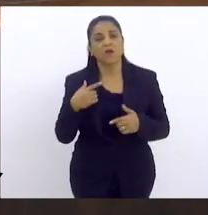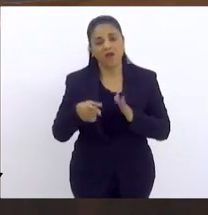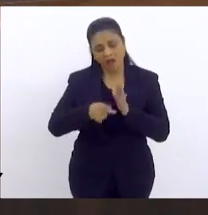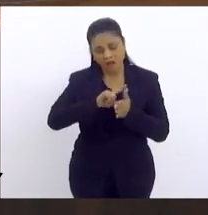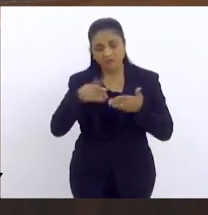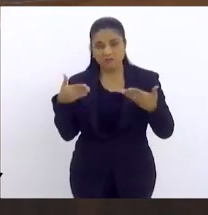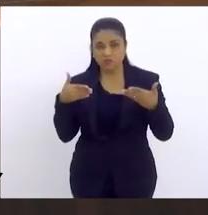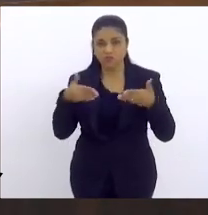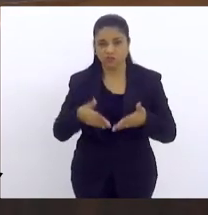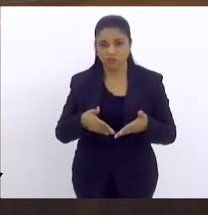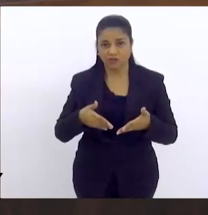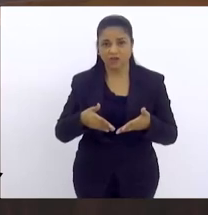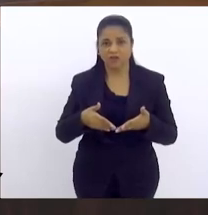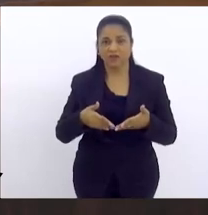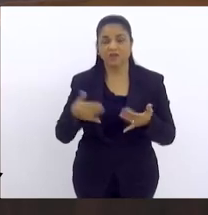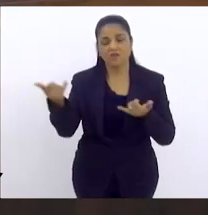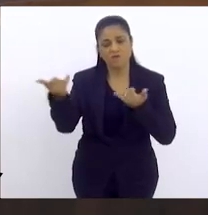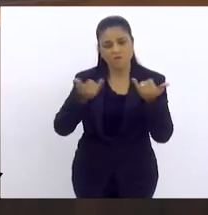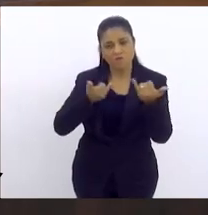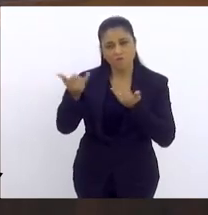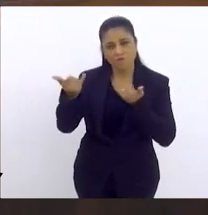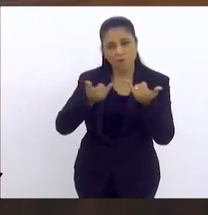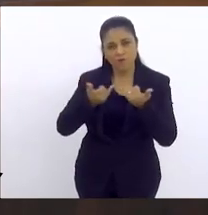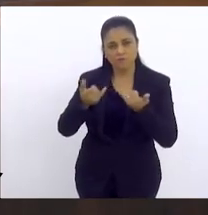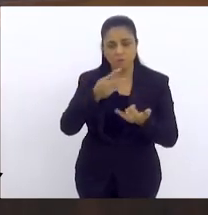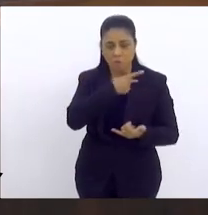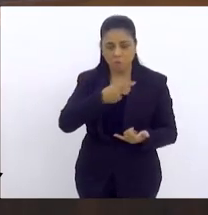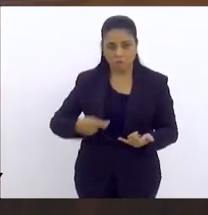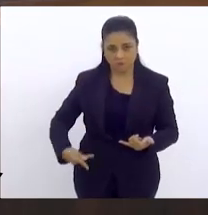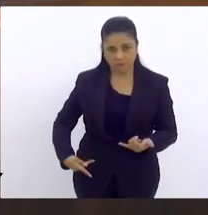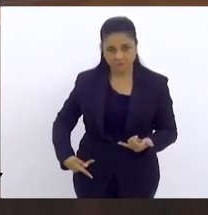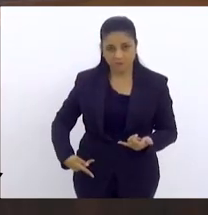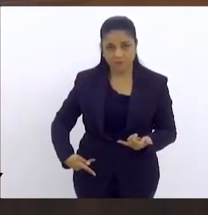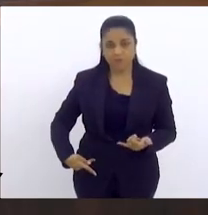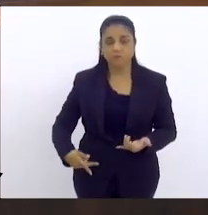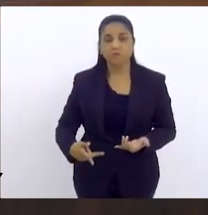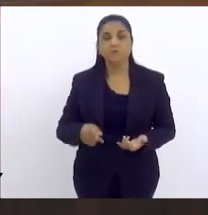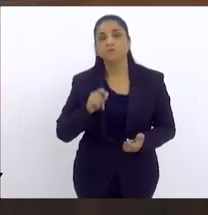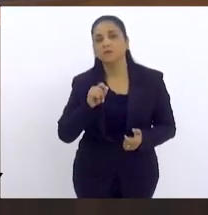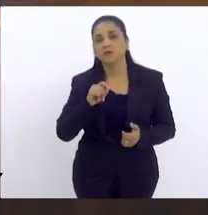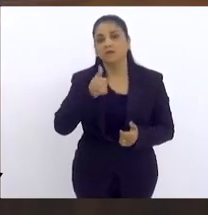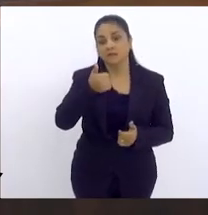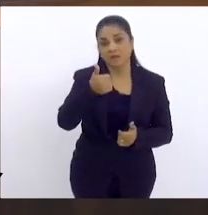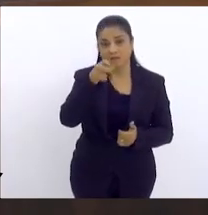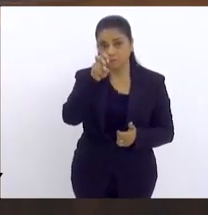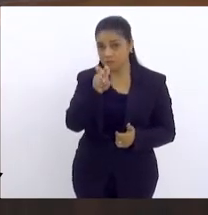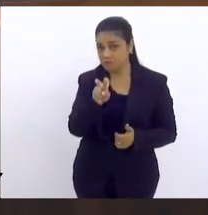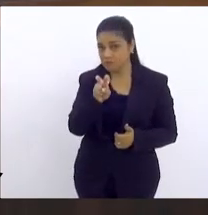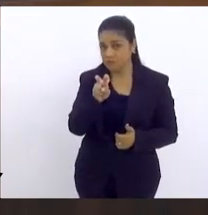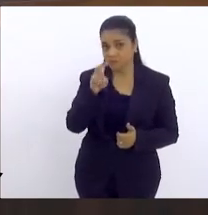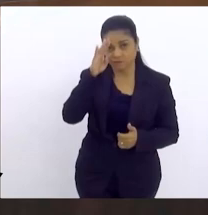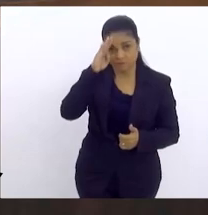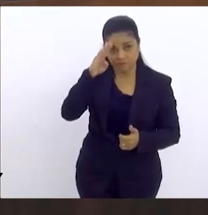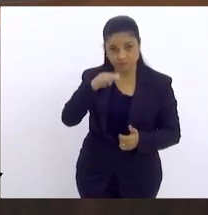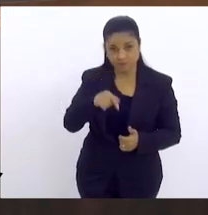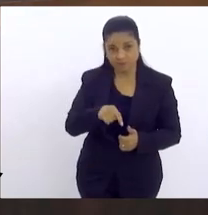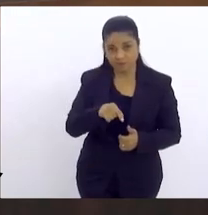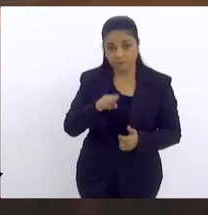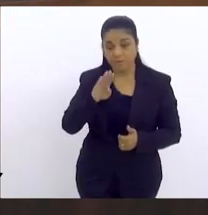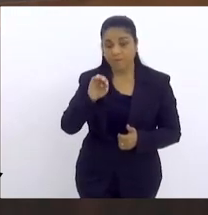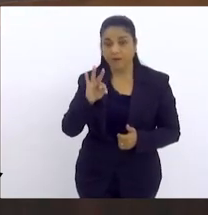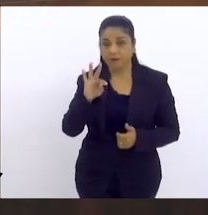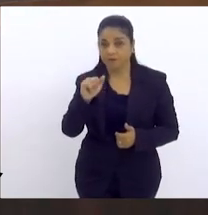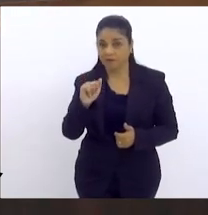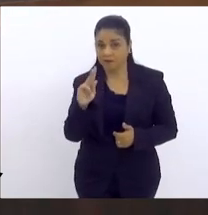mas de uma formação que passa com o meu presente passou aqui que o décimo quinto aí o Marcelo Dino